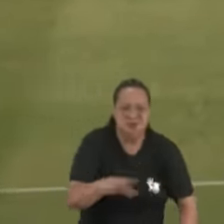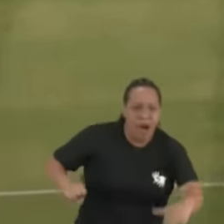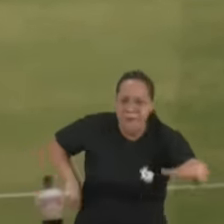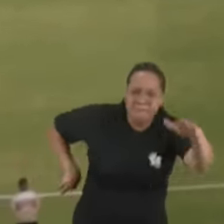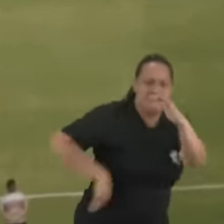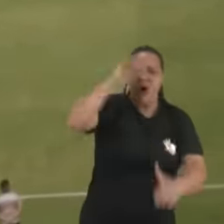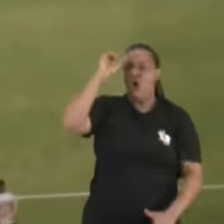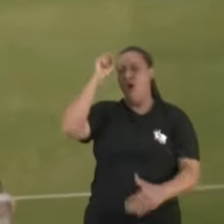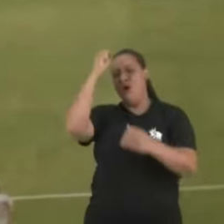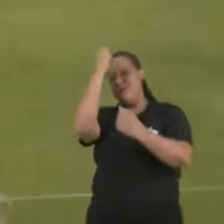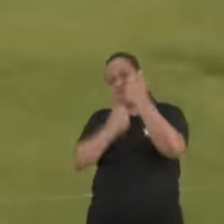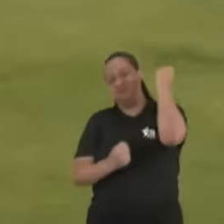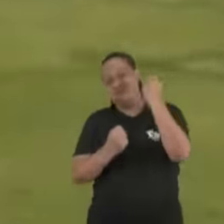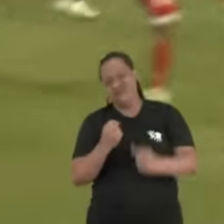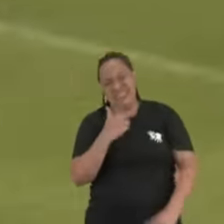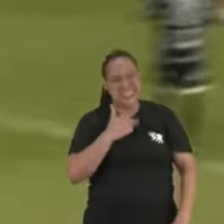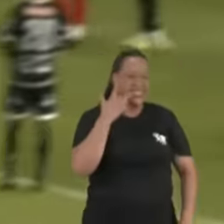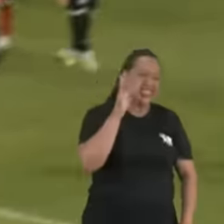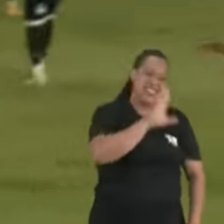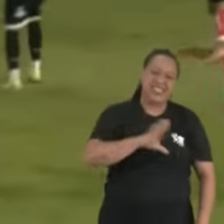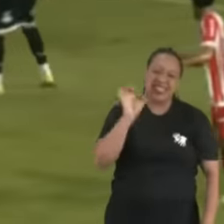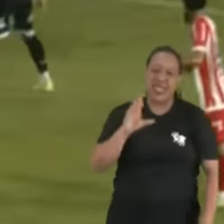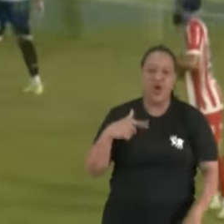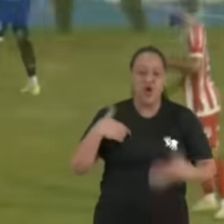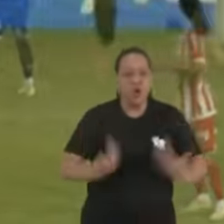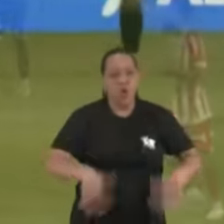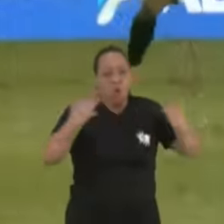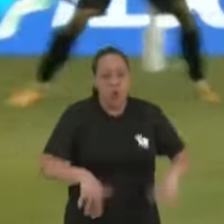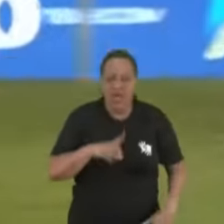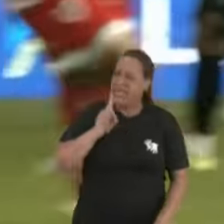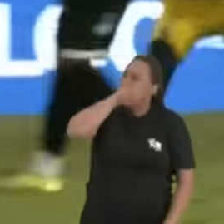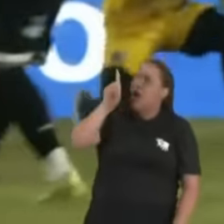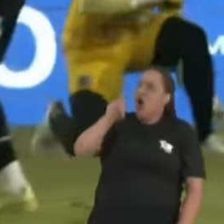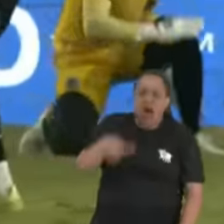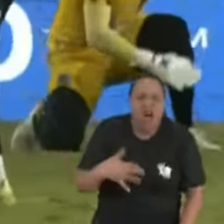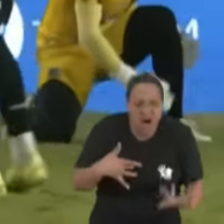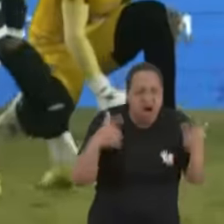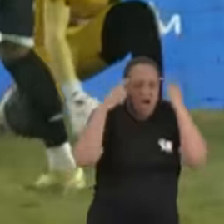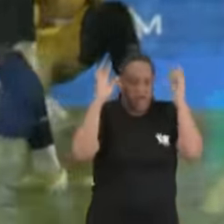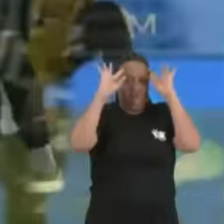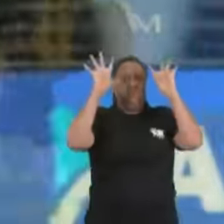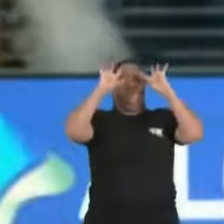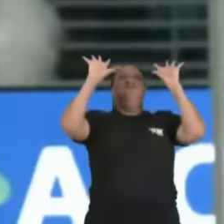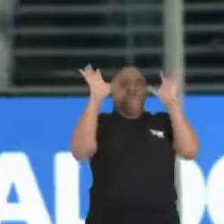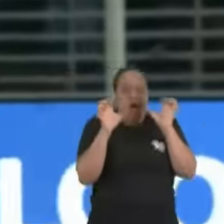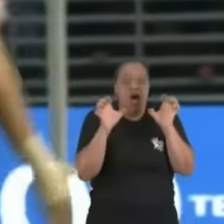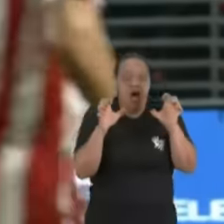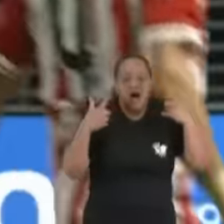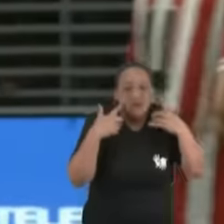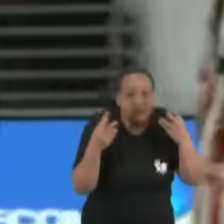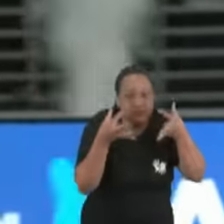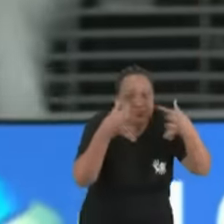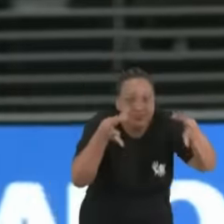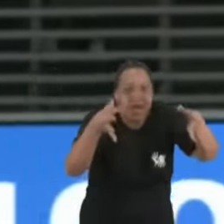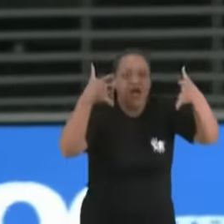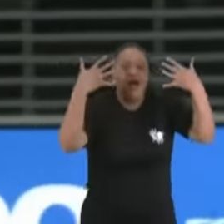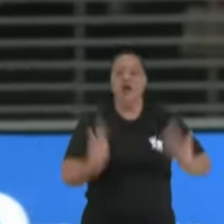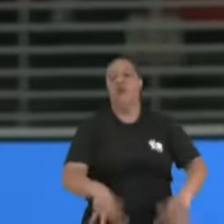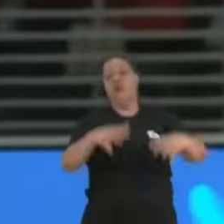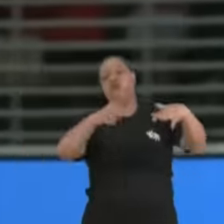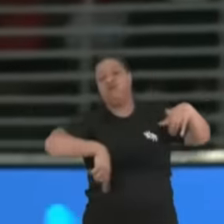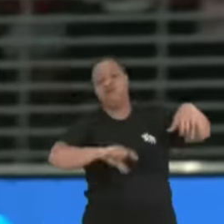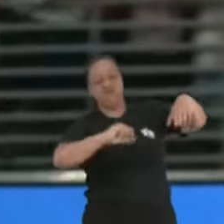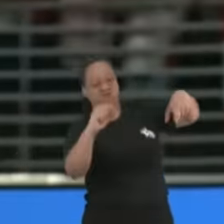para dentro, bateu de esquerda, acho que surgiu até uma interrogação na cabeça do torcedor, nem deu tempo, a bola foi lá